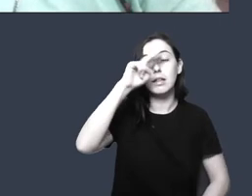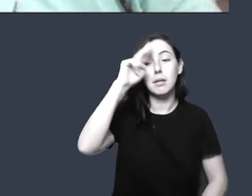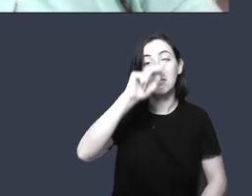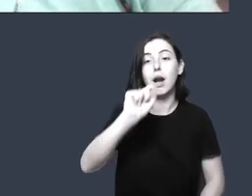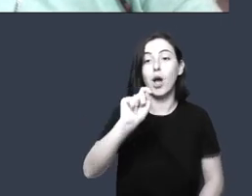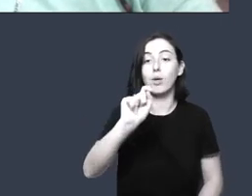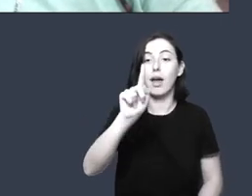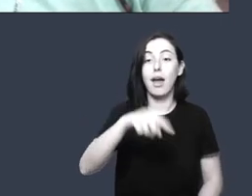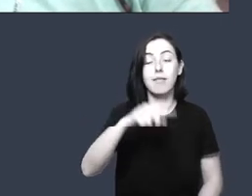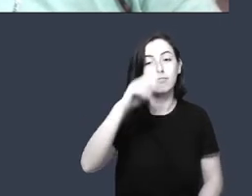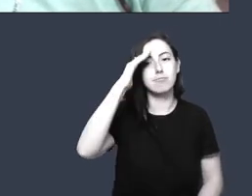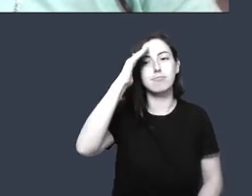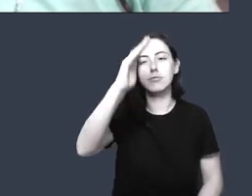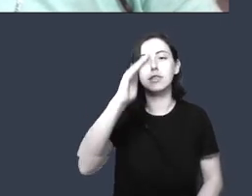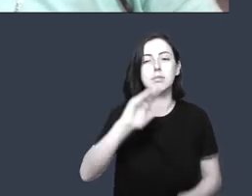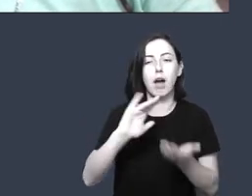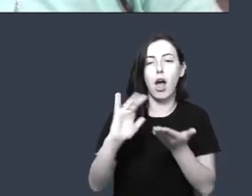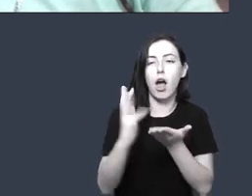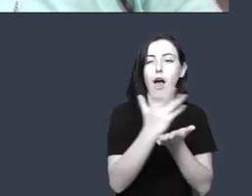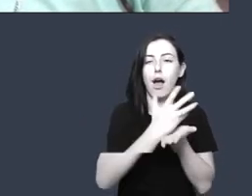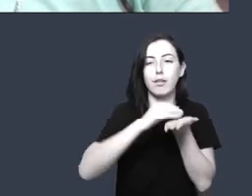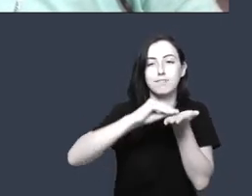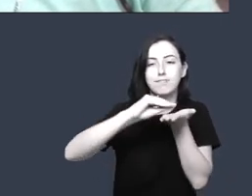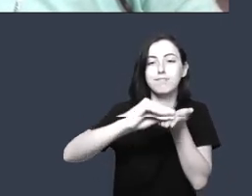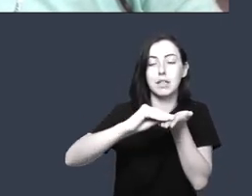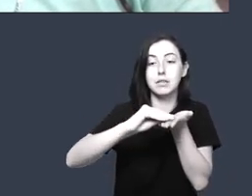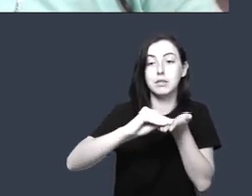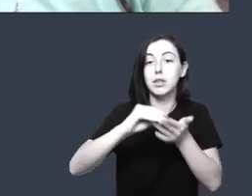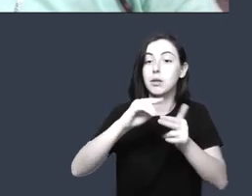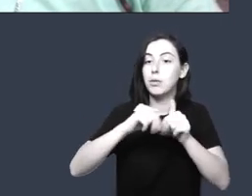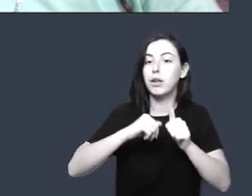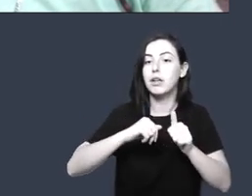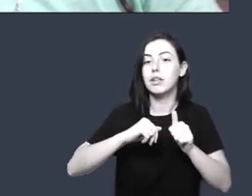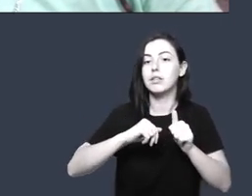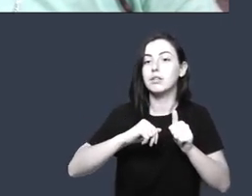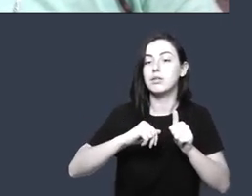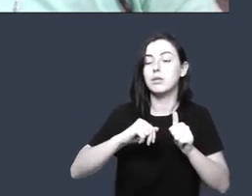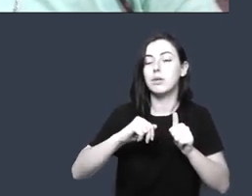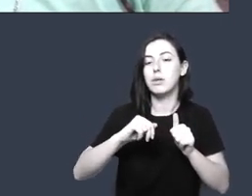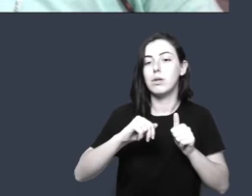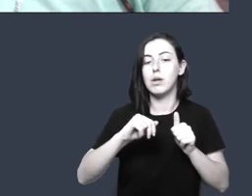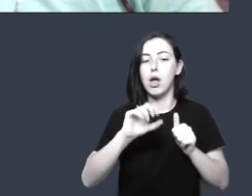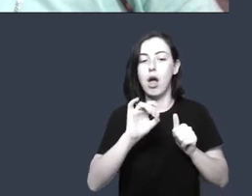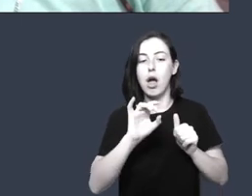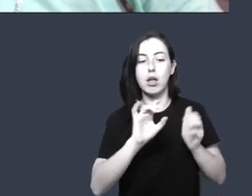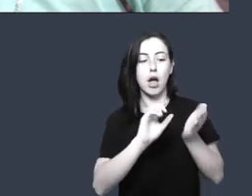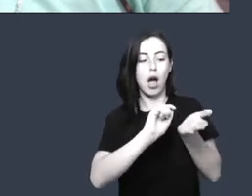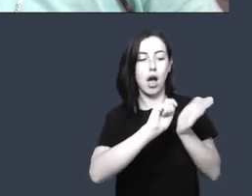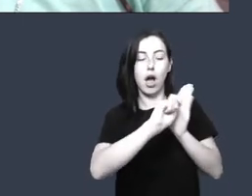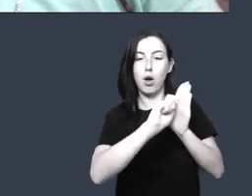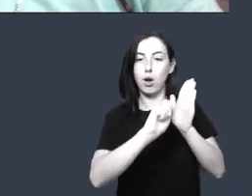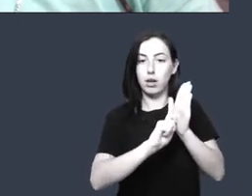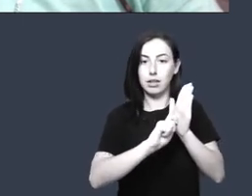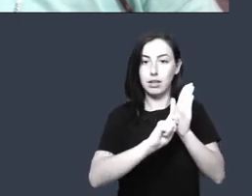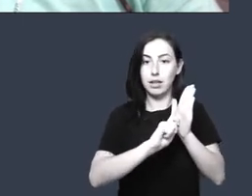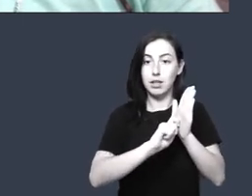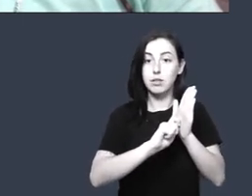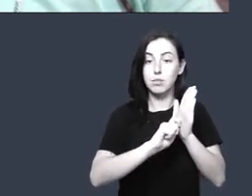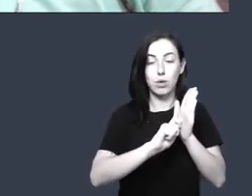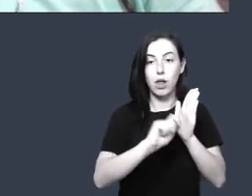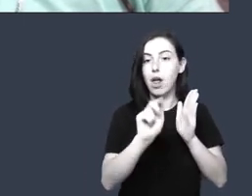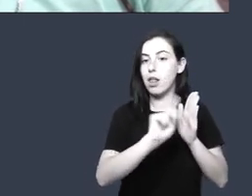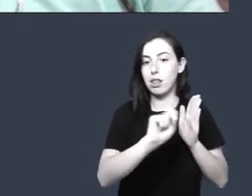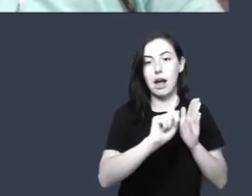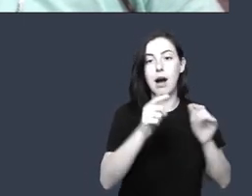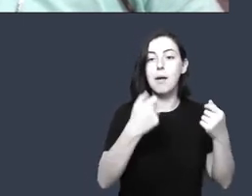Então, muito além dos algoritmos, é muito mais lá dos dados que você está recolhendo. Será que esses dados que você está